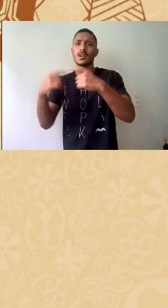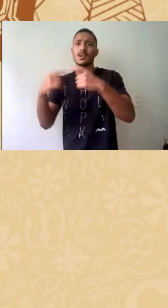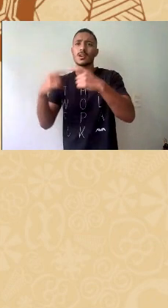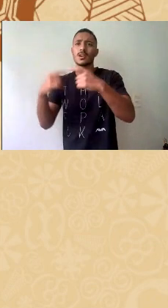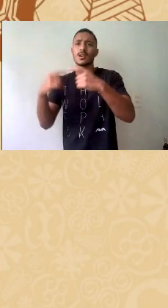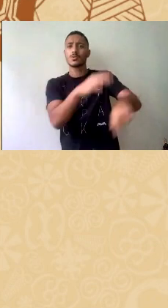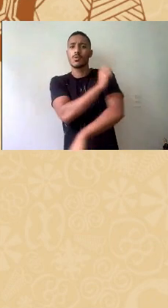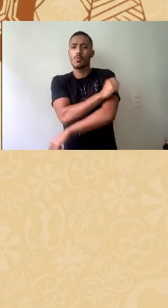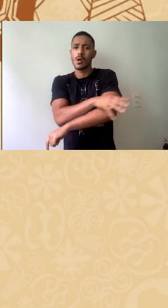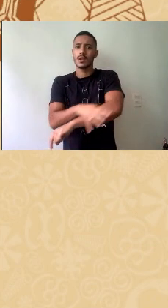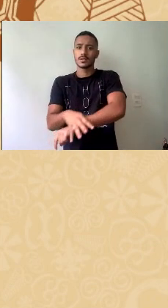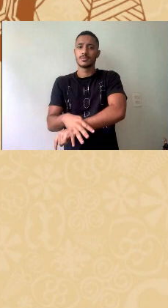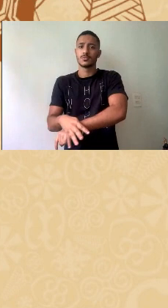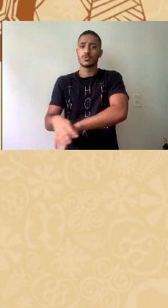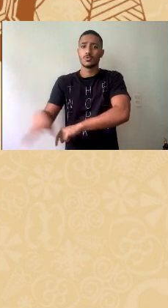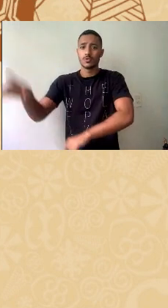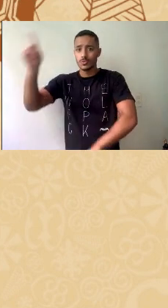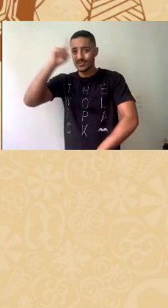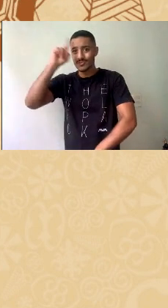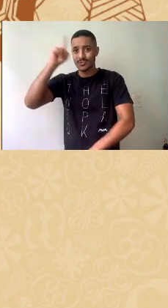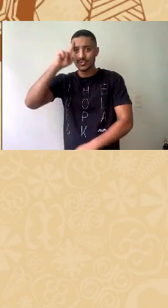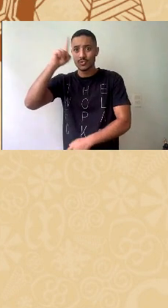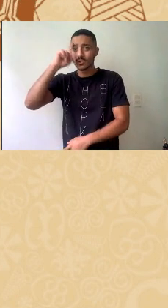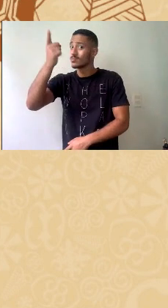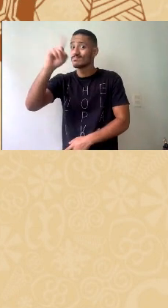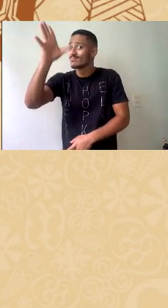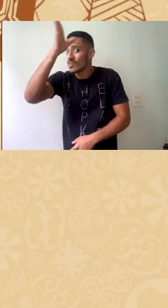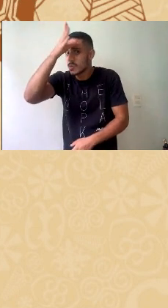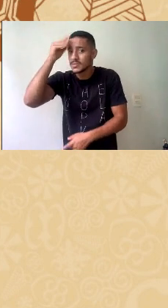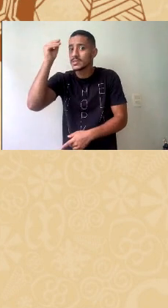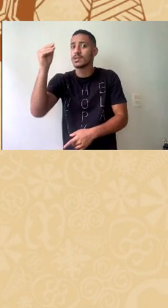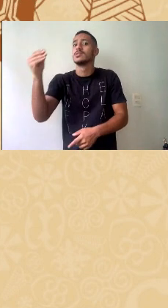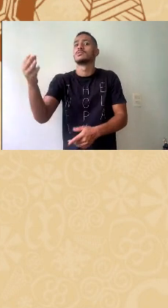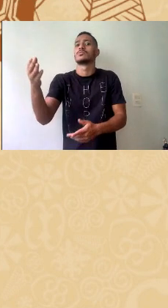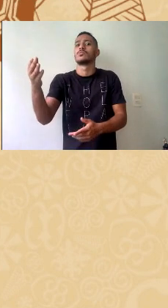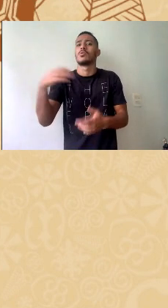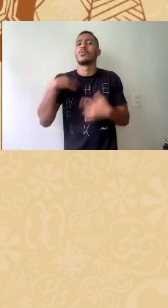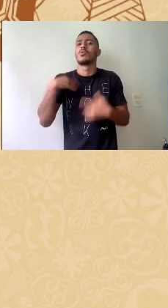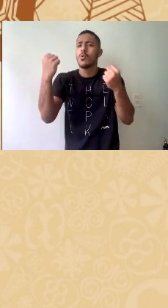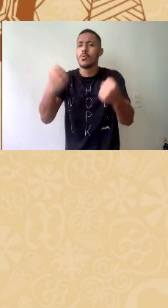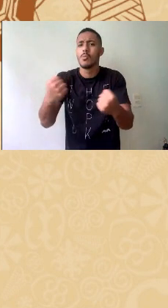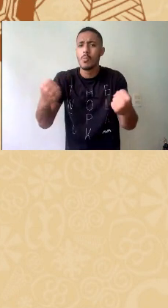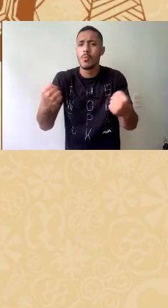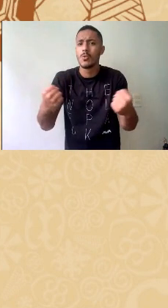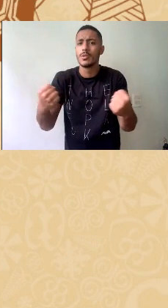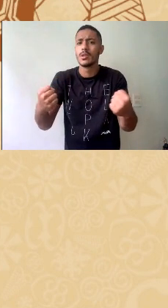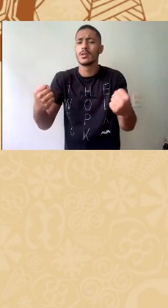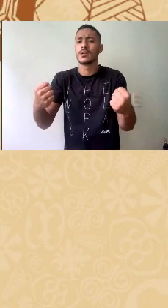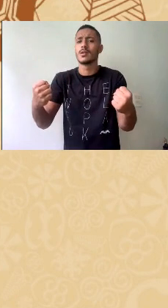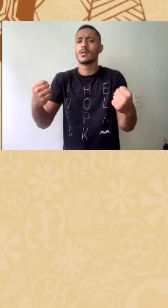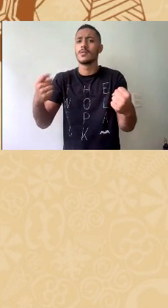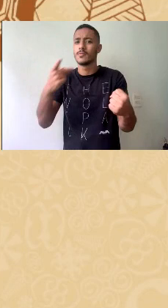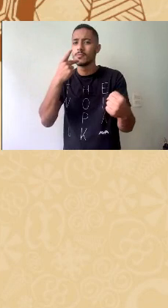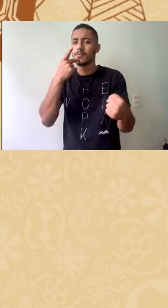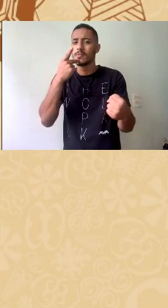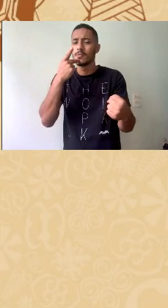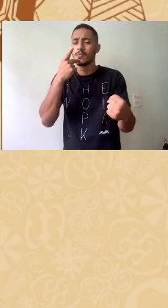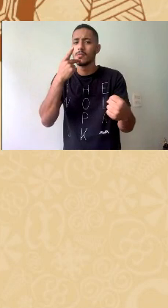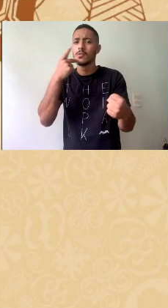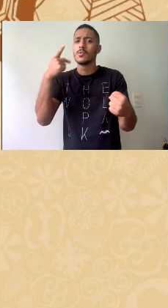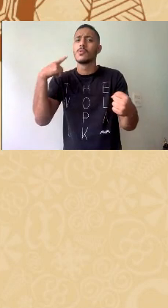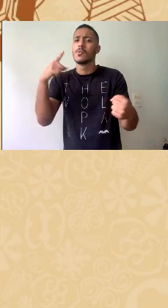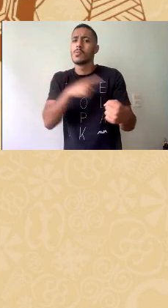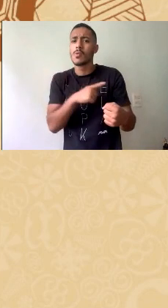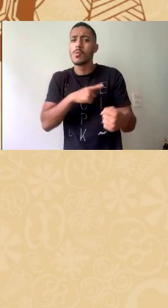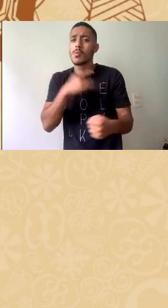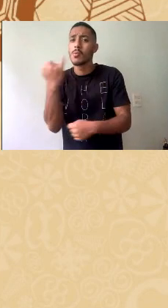nosso cotidiano. Não se esqueça, eu poderia... Aqui, e a gente tem aqui, vou falar uma coisa já já. A gente tem importante